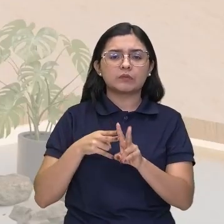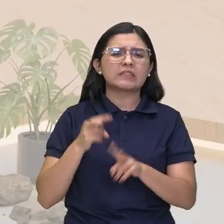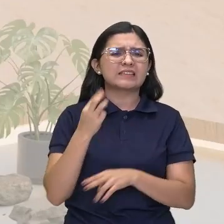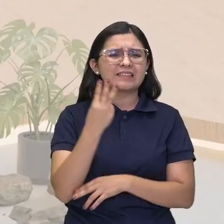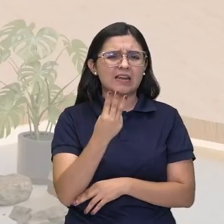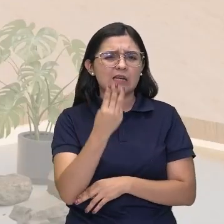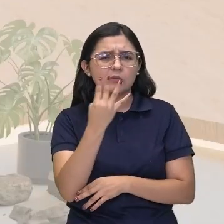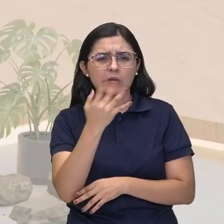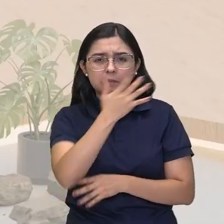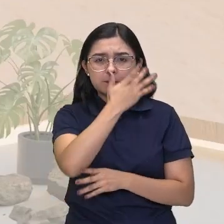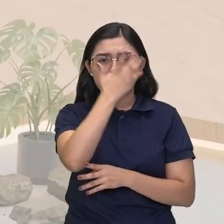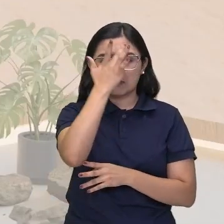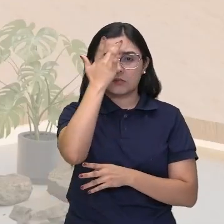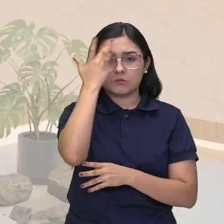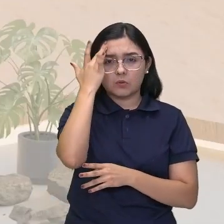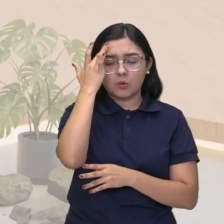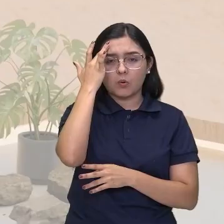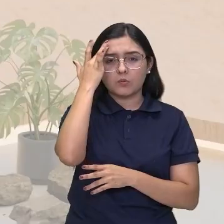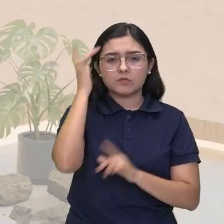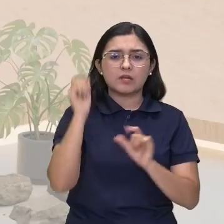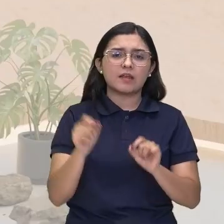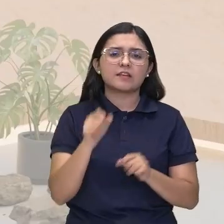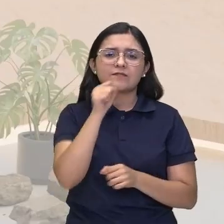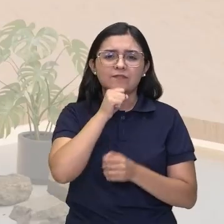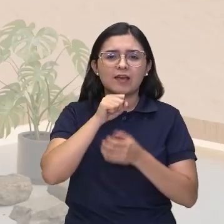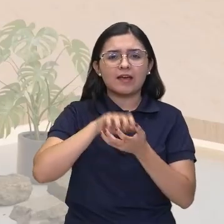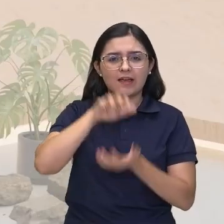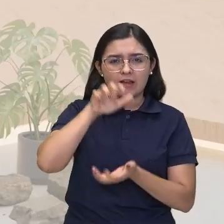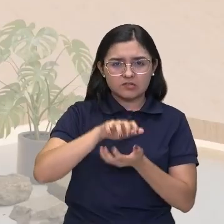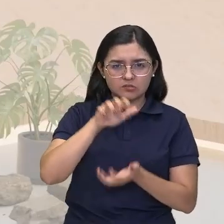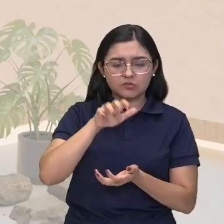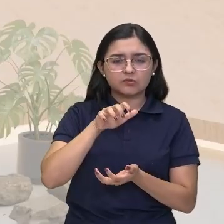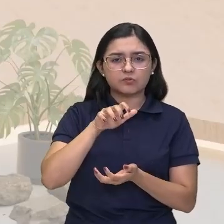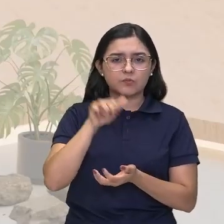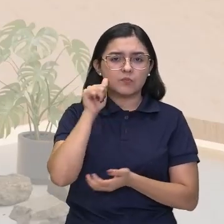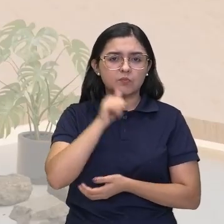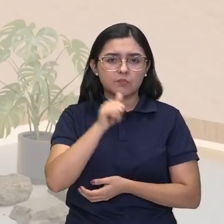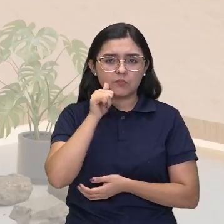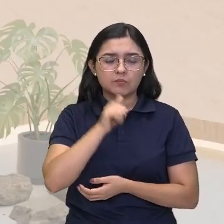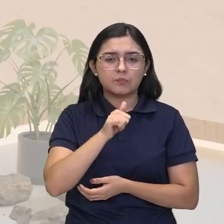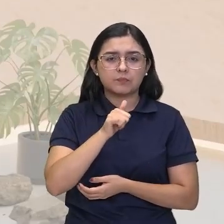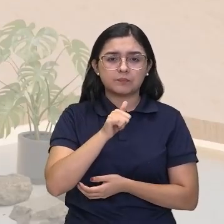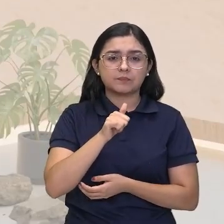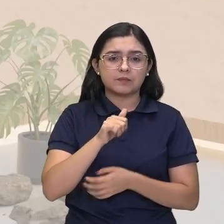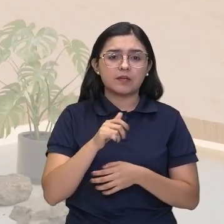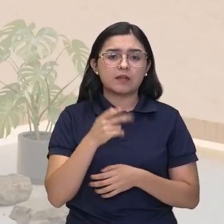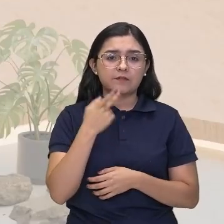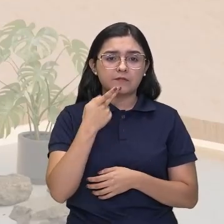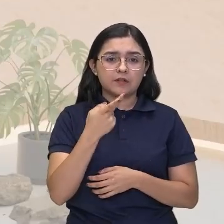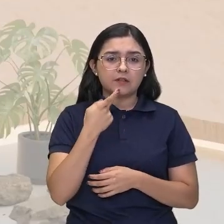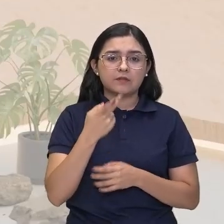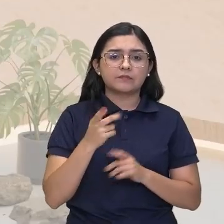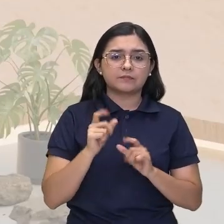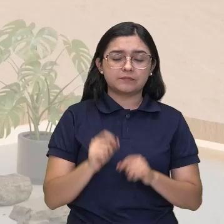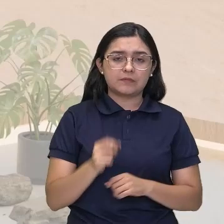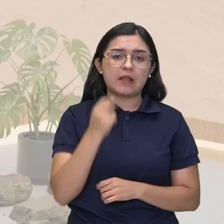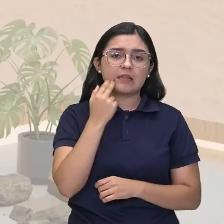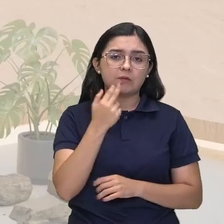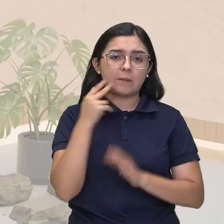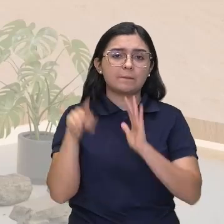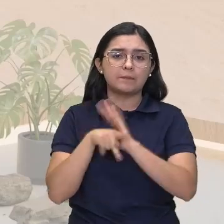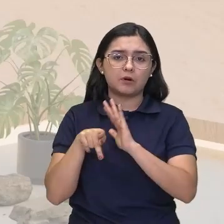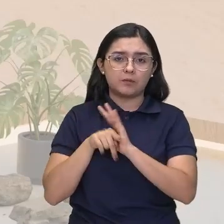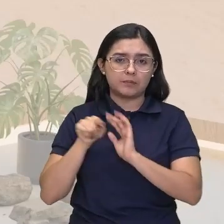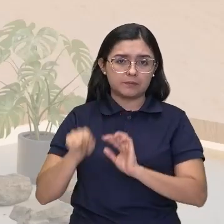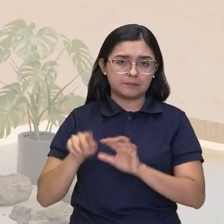4 pessoas, aquelas senhoras mais velhas, né, de mais idade, mais idosas, era quem dominava a língua.